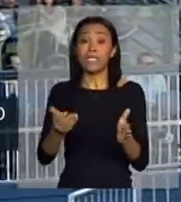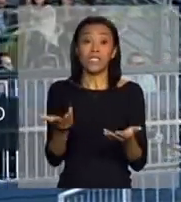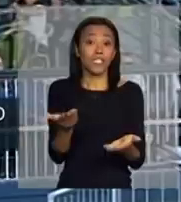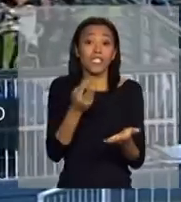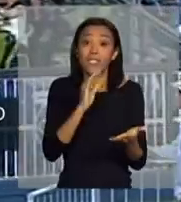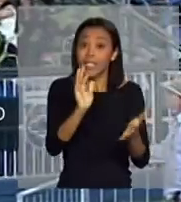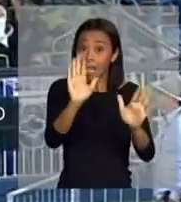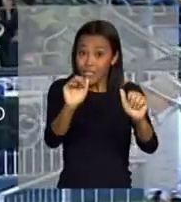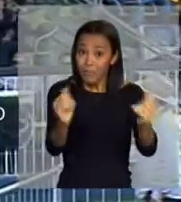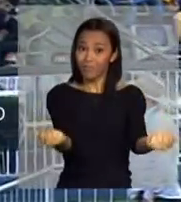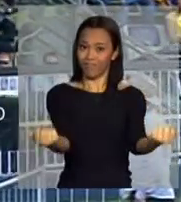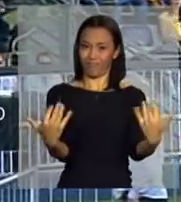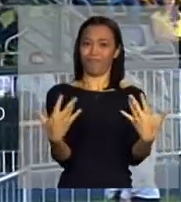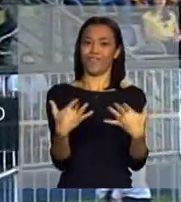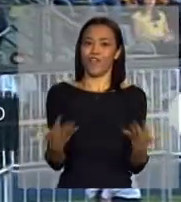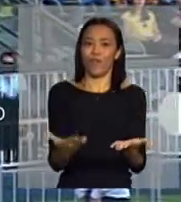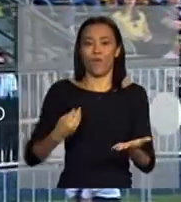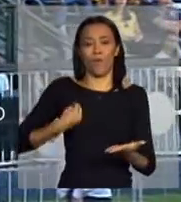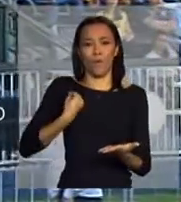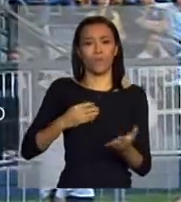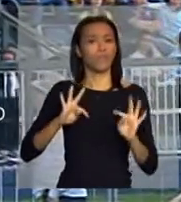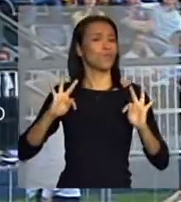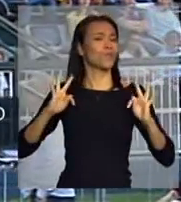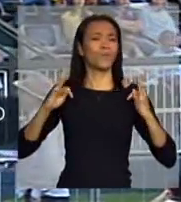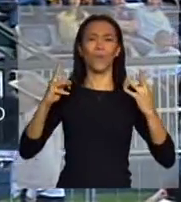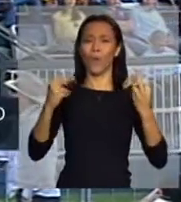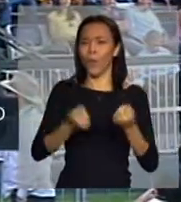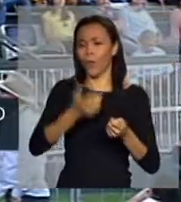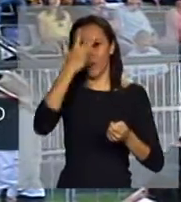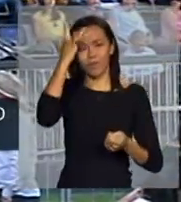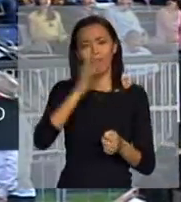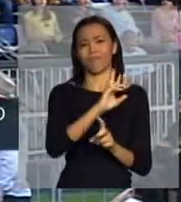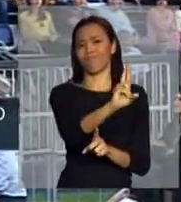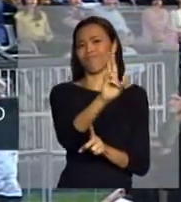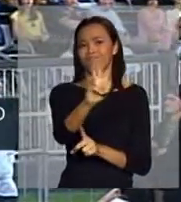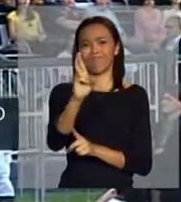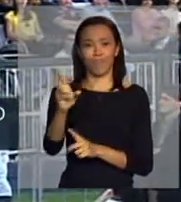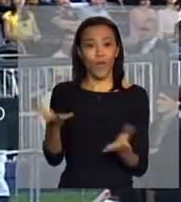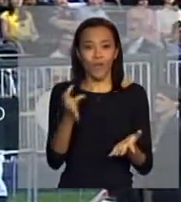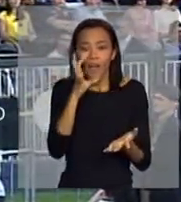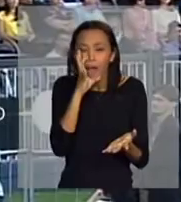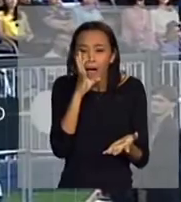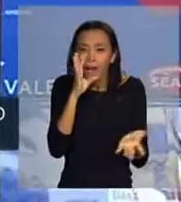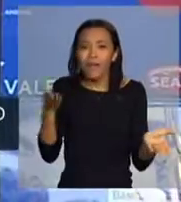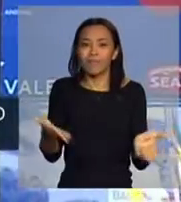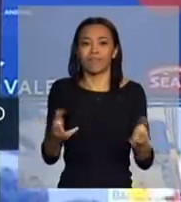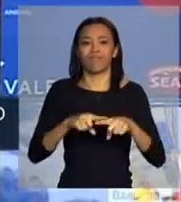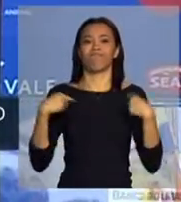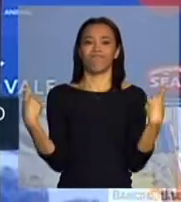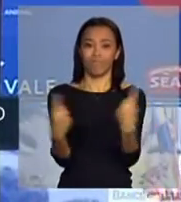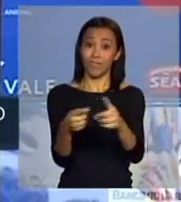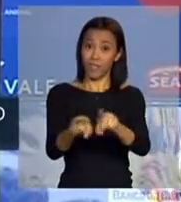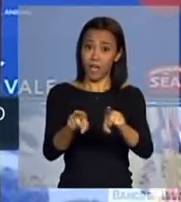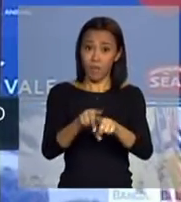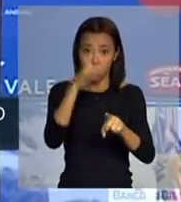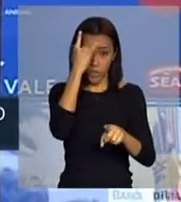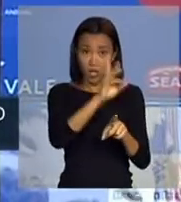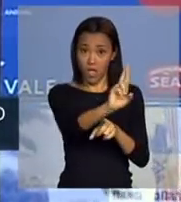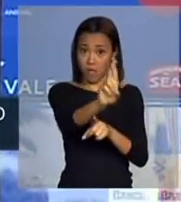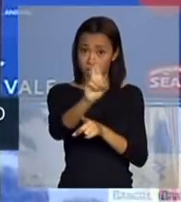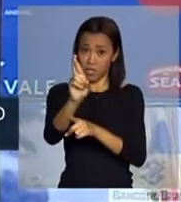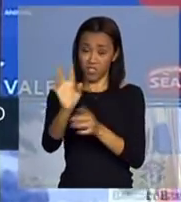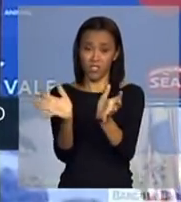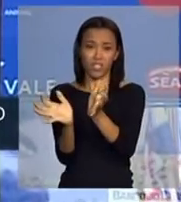atenderam ao nosso chamado. Agradecemos a todas as autoridades que nos prestigiam neste evento. As presenças dos representantes das